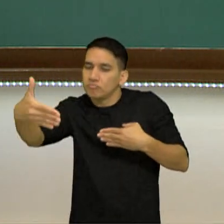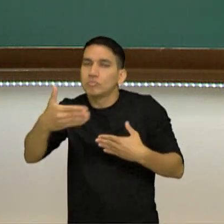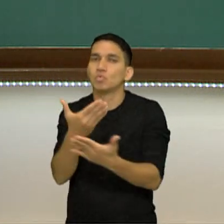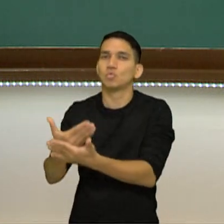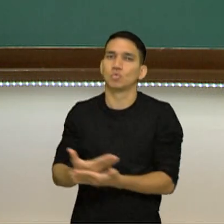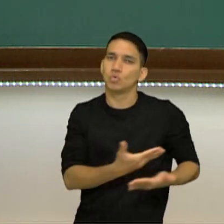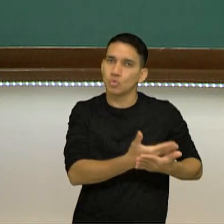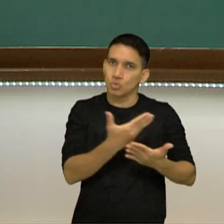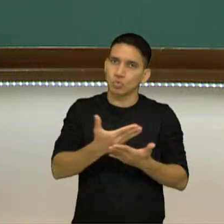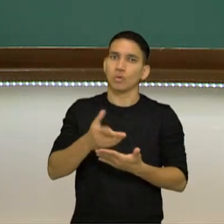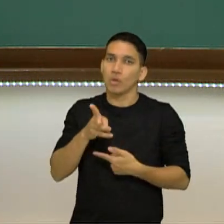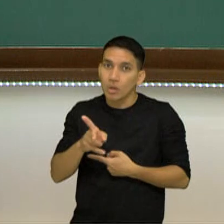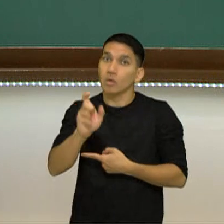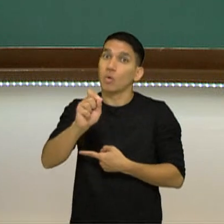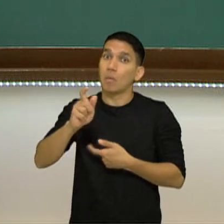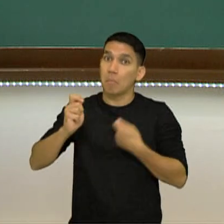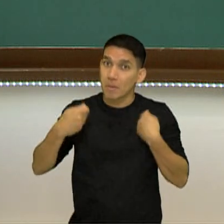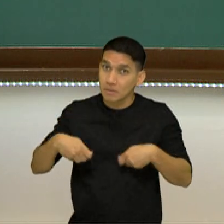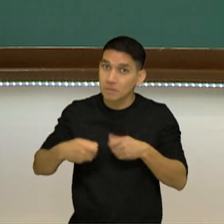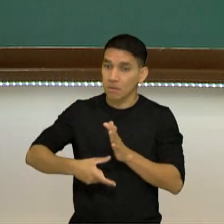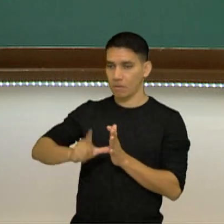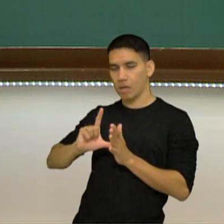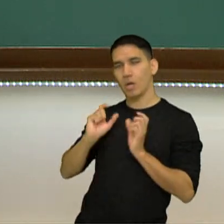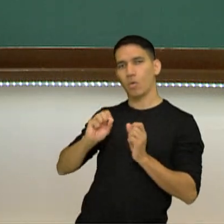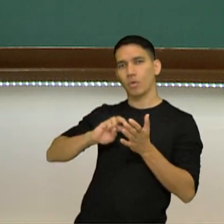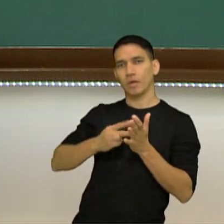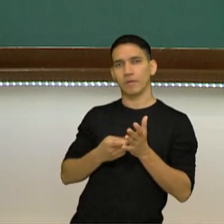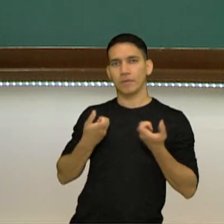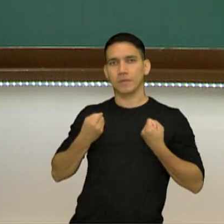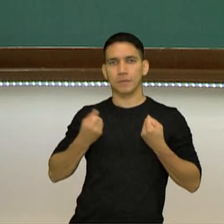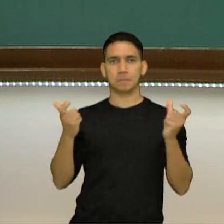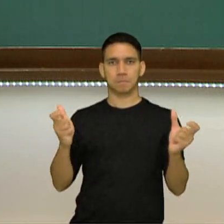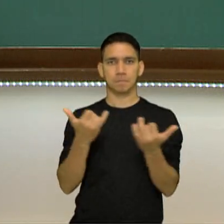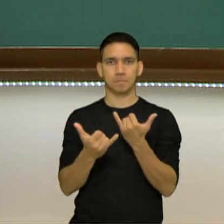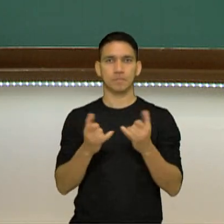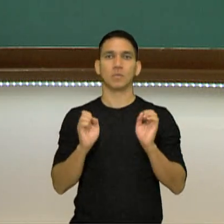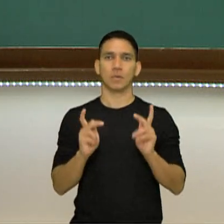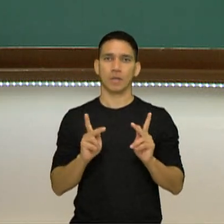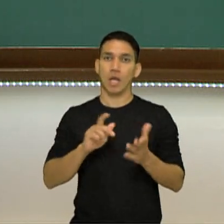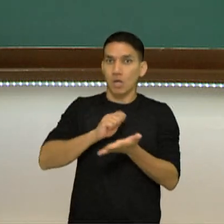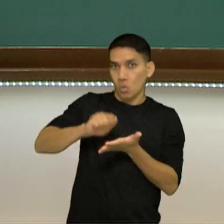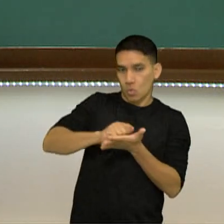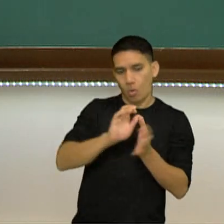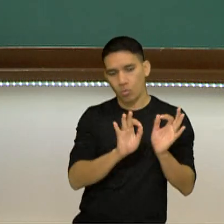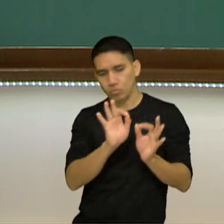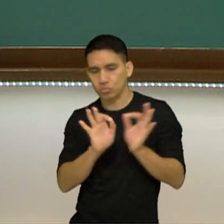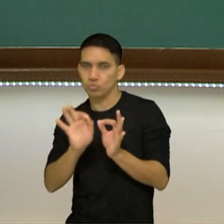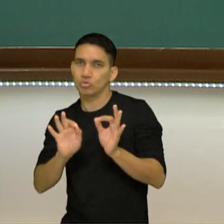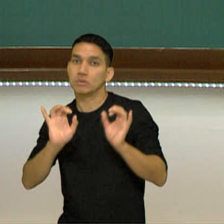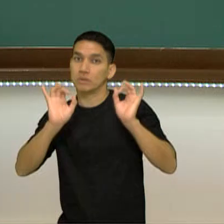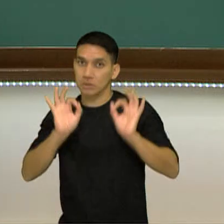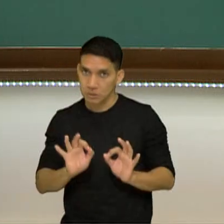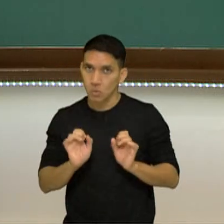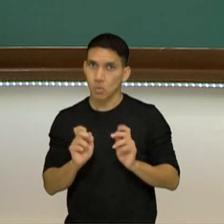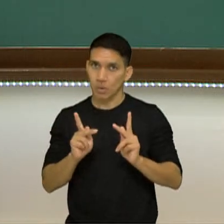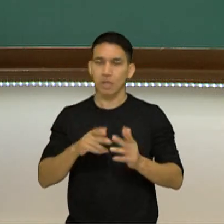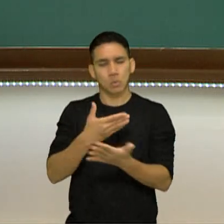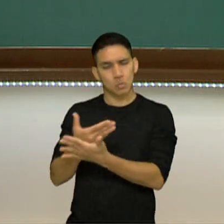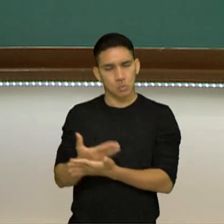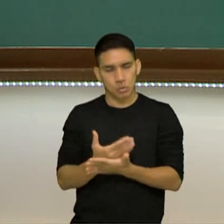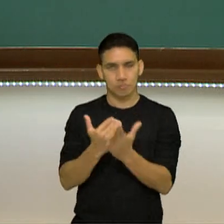tem que ser a mesma. Mesma letra, mesmo expoente. Por isso que aqui embaixo, mesmo tendo a mesma letra, a parte literal não é igual, portanto, não